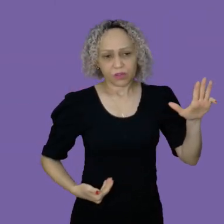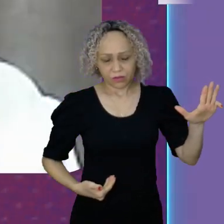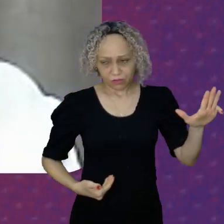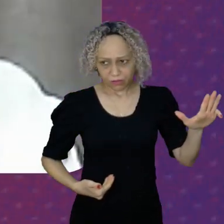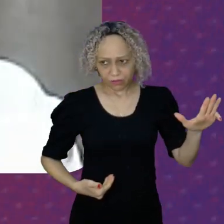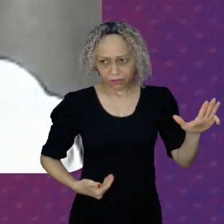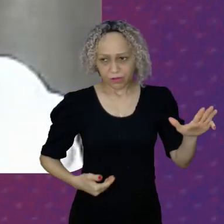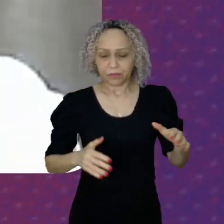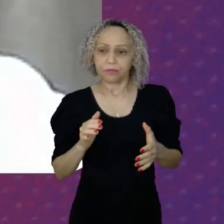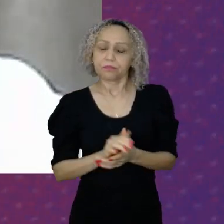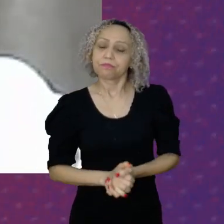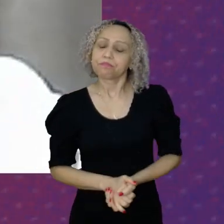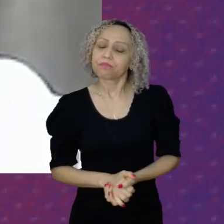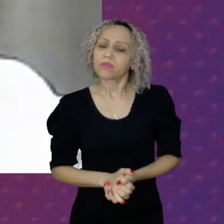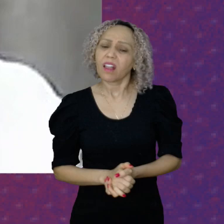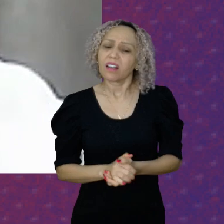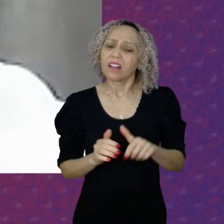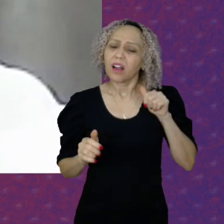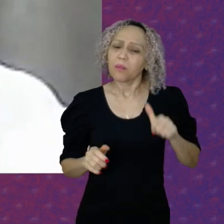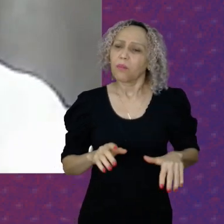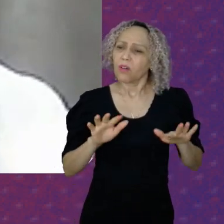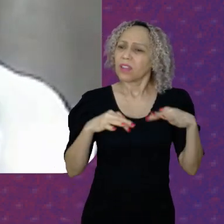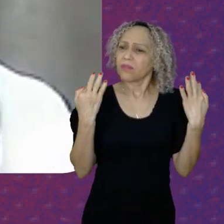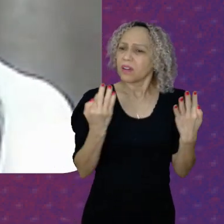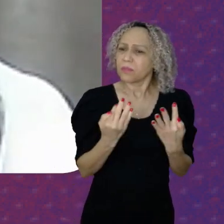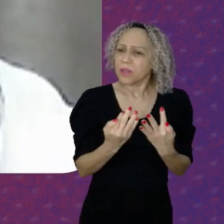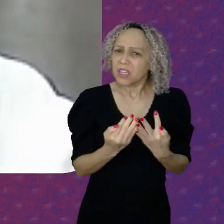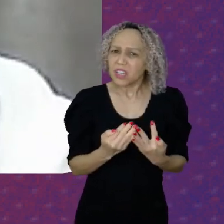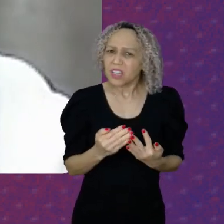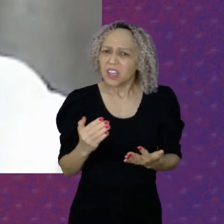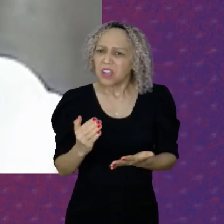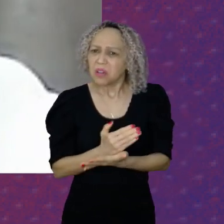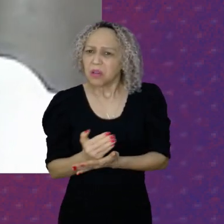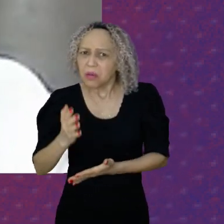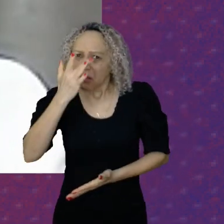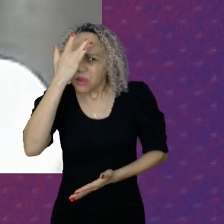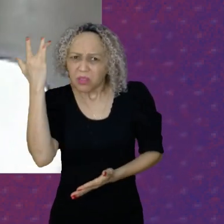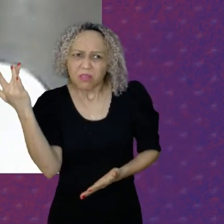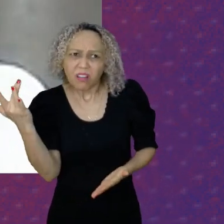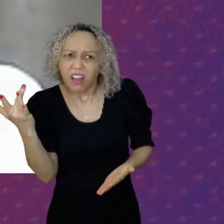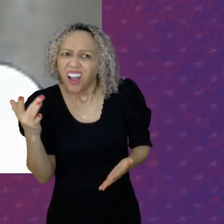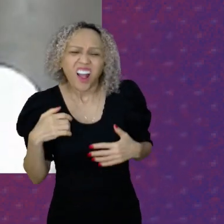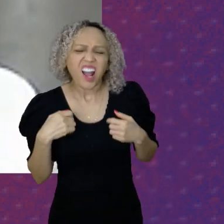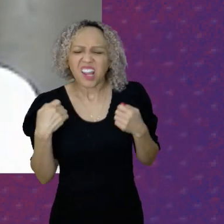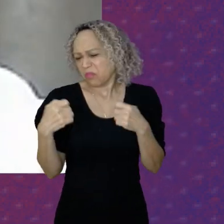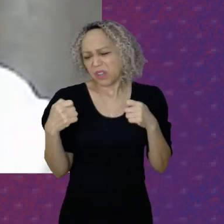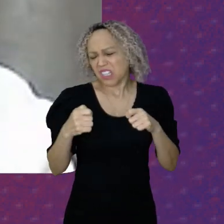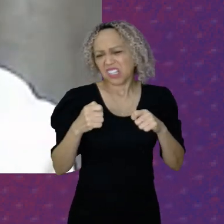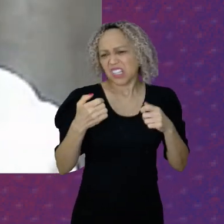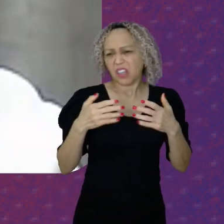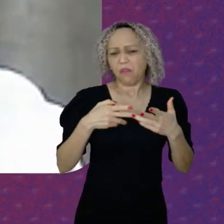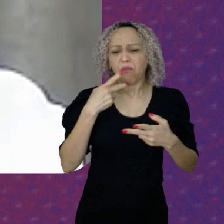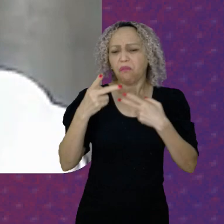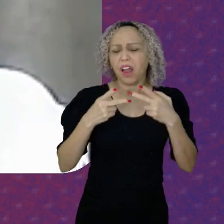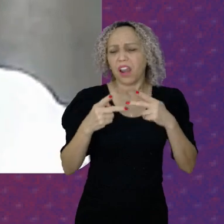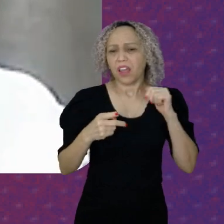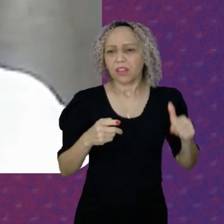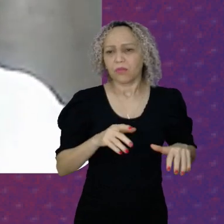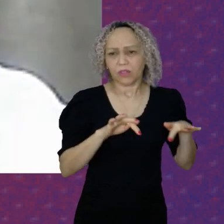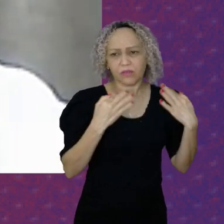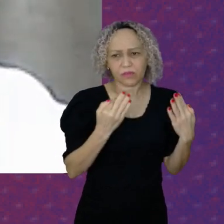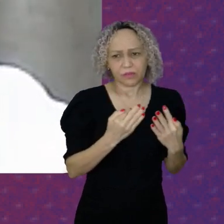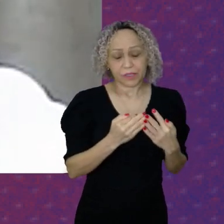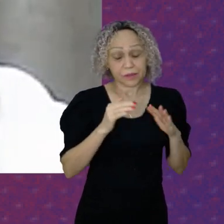Falar sobre Bolsa Família, talvez as pessoas achem que nem precisa, porque todo mundo conhece Bolsa Família. Mas talvez o que vocês não